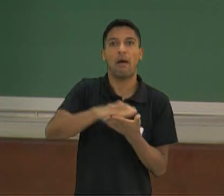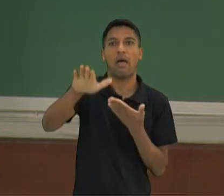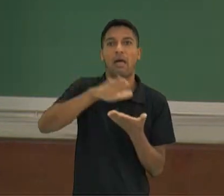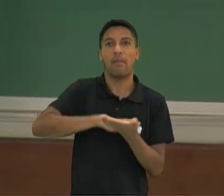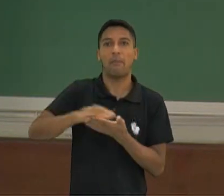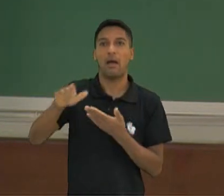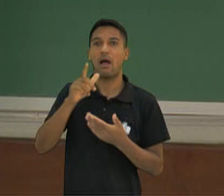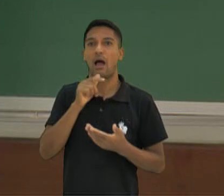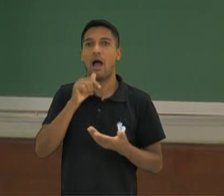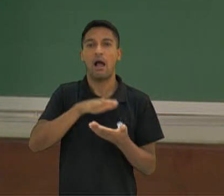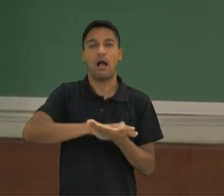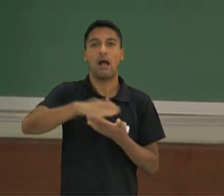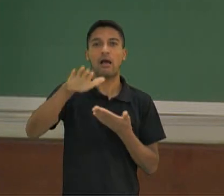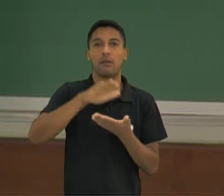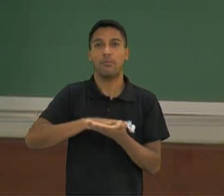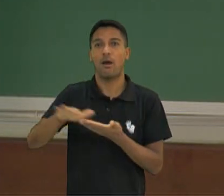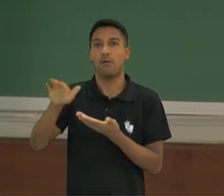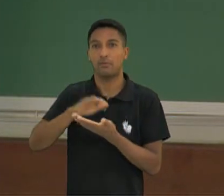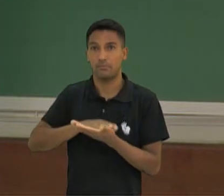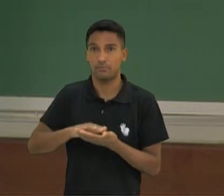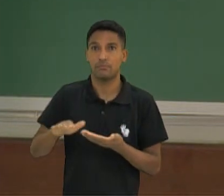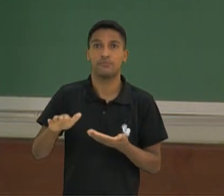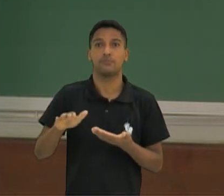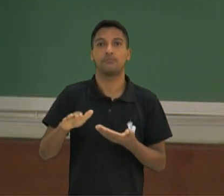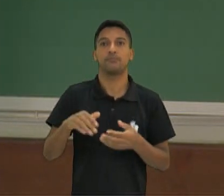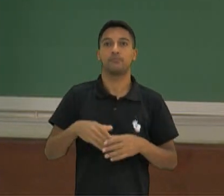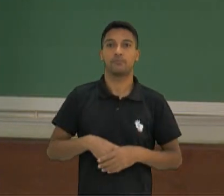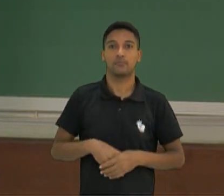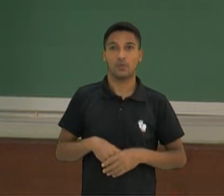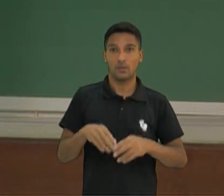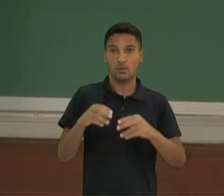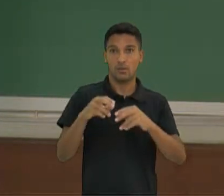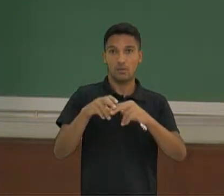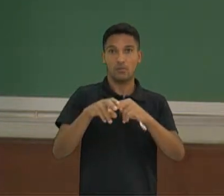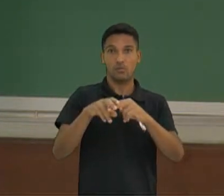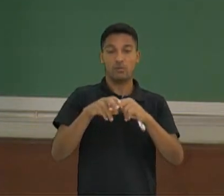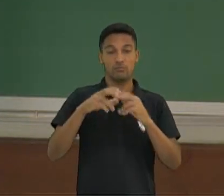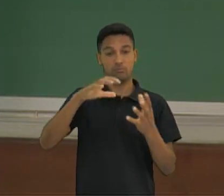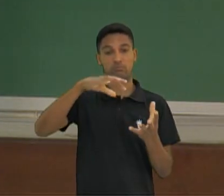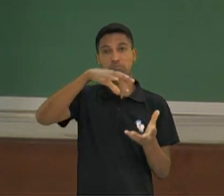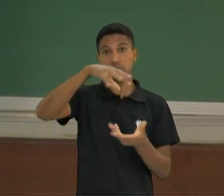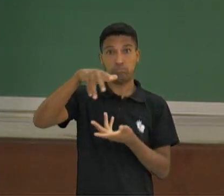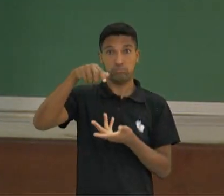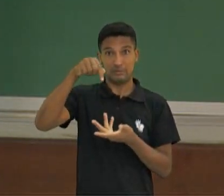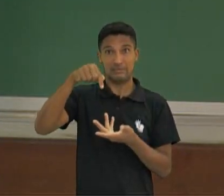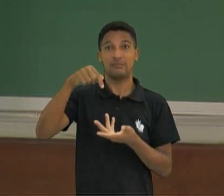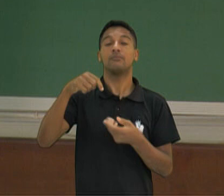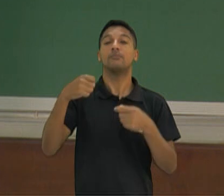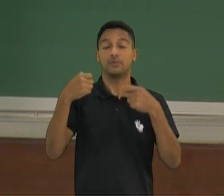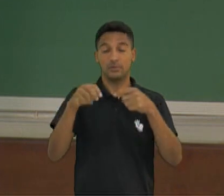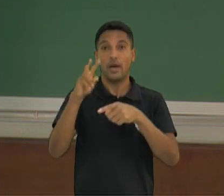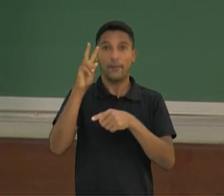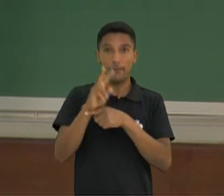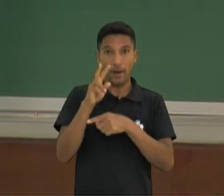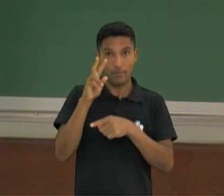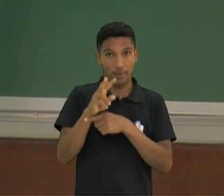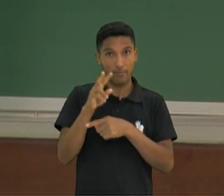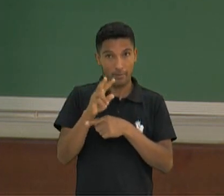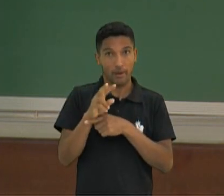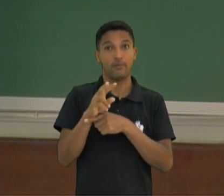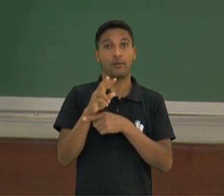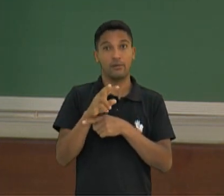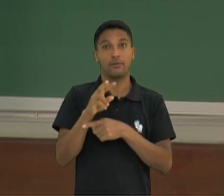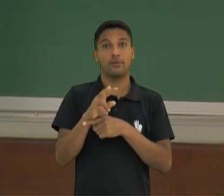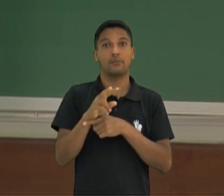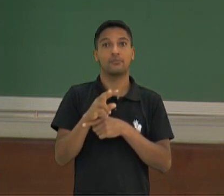porque estamos falando de um continente ou outro, e sim da nossa casa primordial, que é o planeta Terra. Dentro dessa perspectiva, finalizamos o